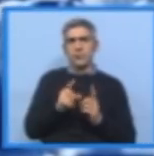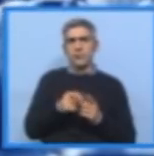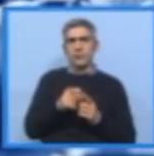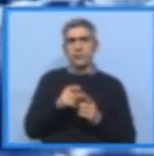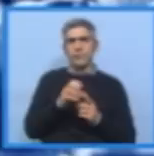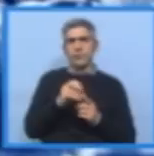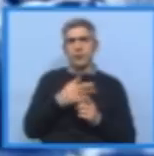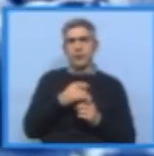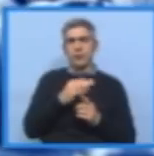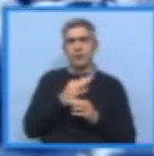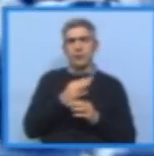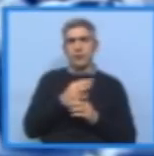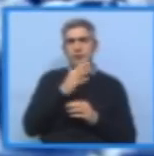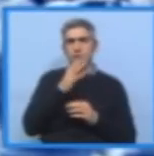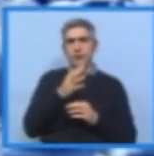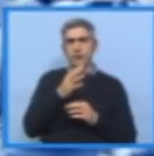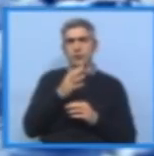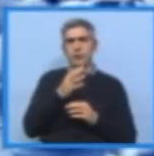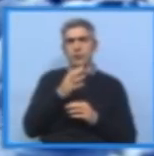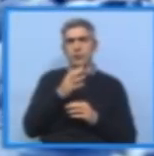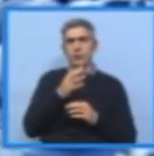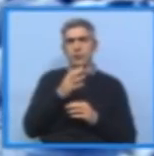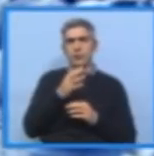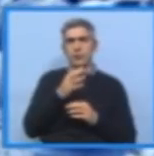no condáquio da festa, que diz...